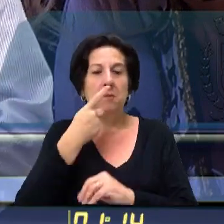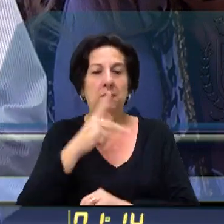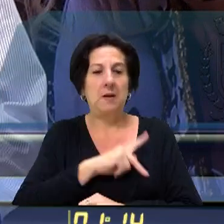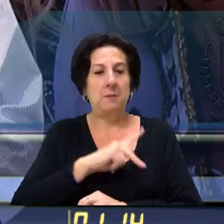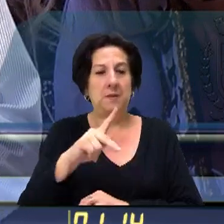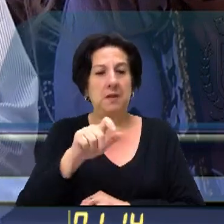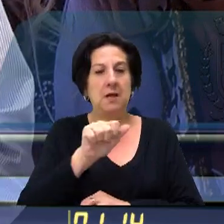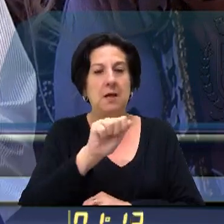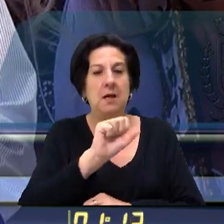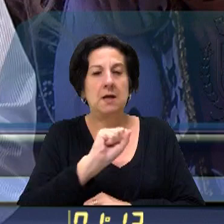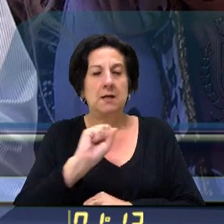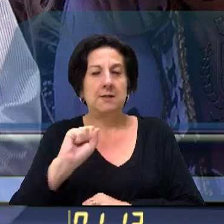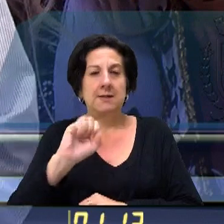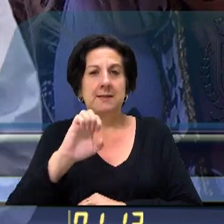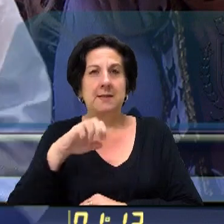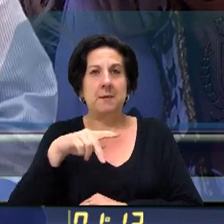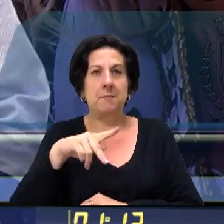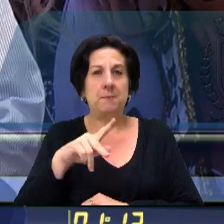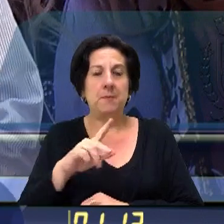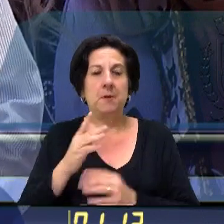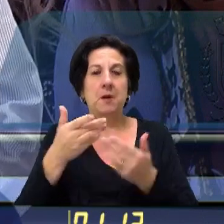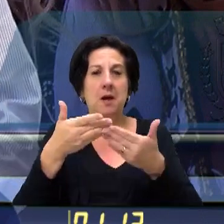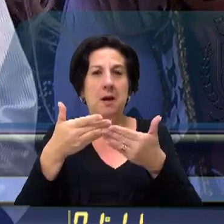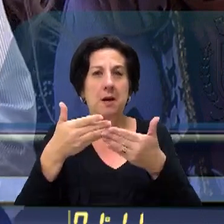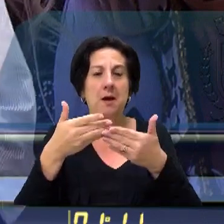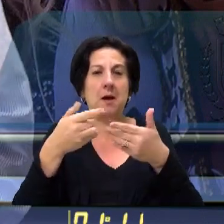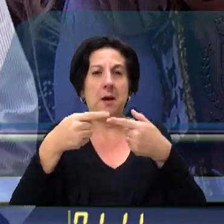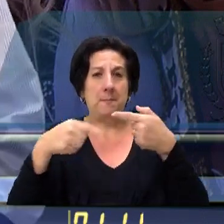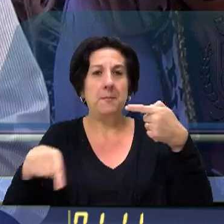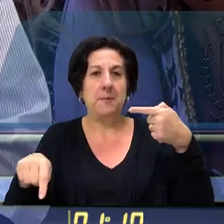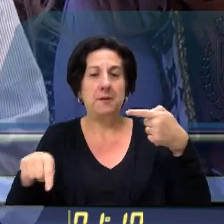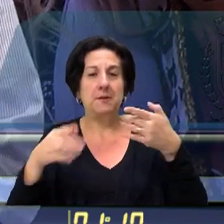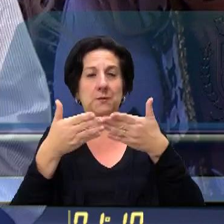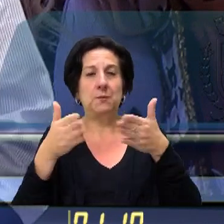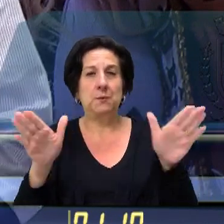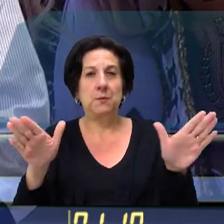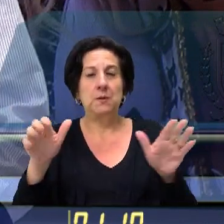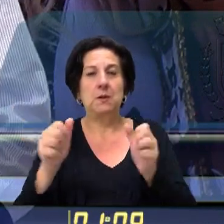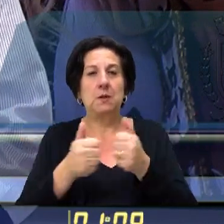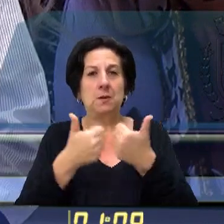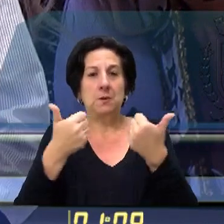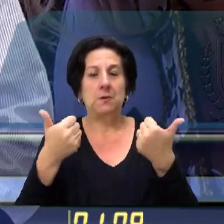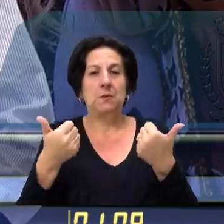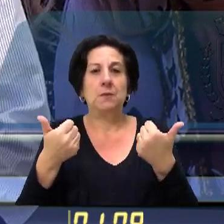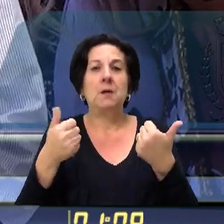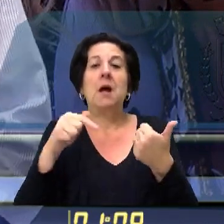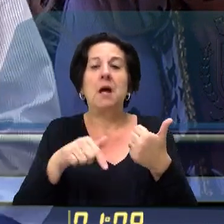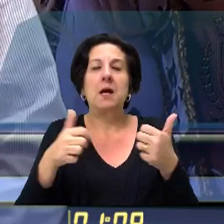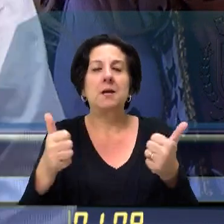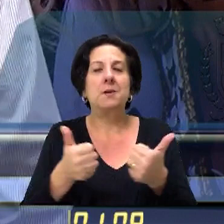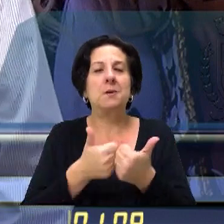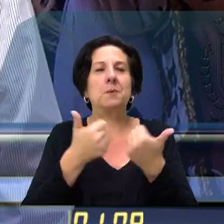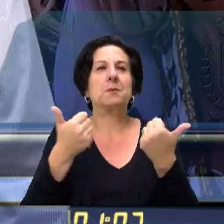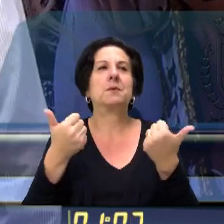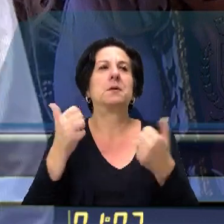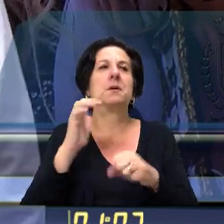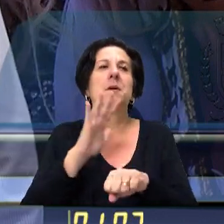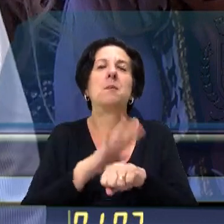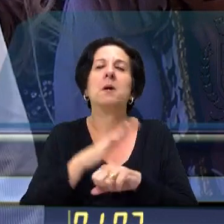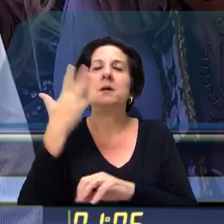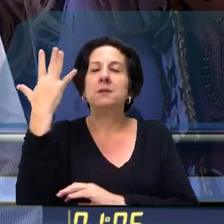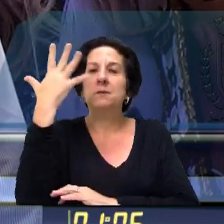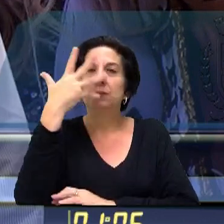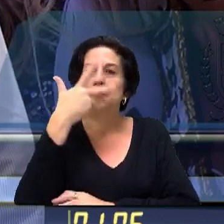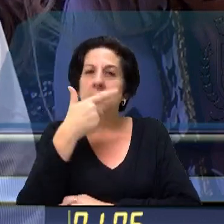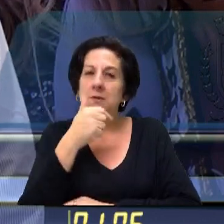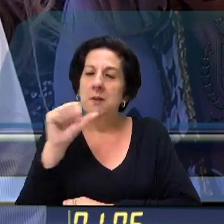presidente da SEMP, quando fez a abertura da Oktoberfest, essa Oktober será a mais